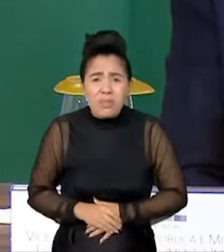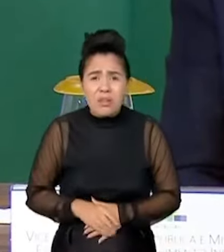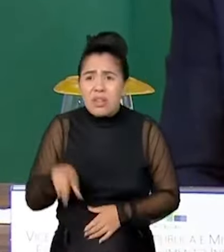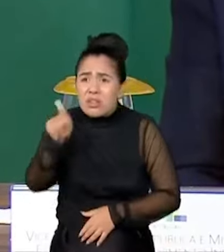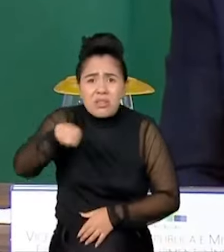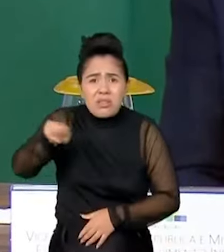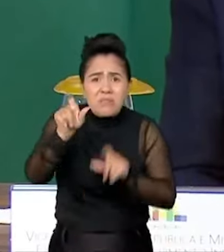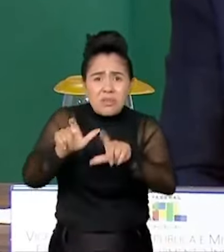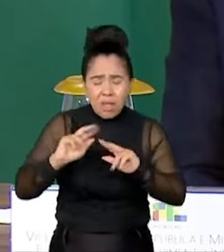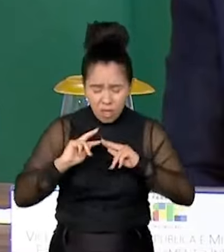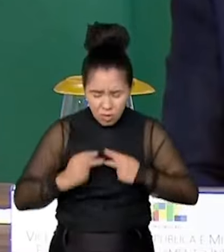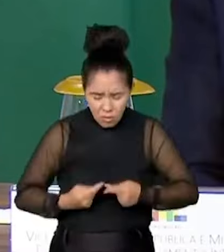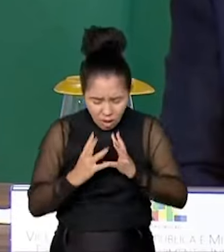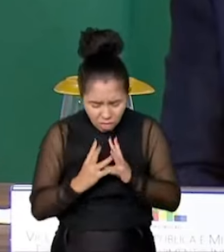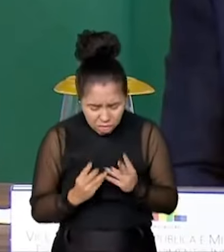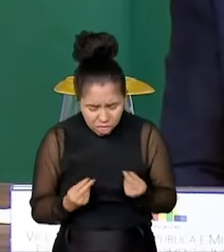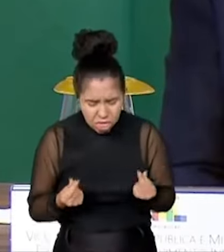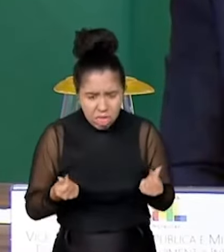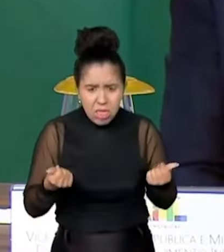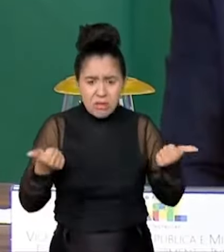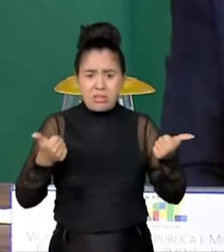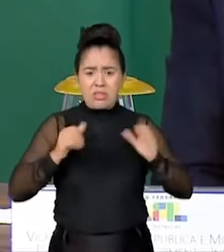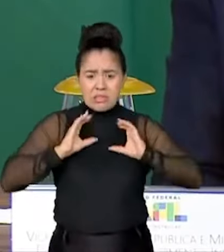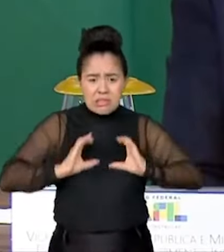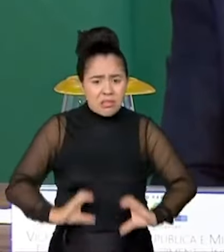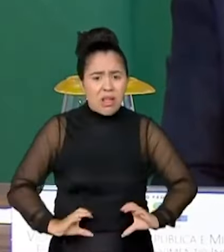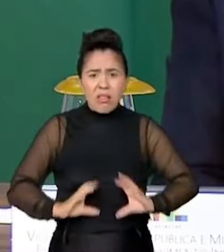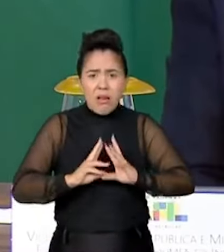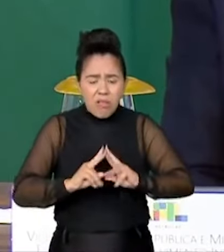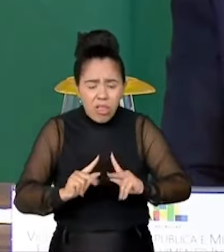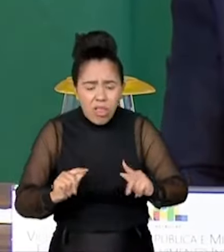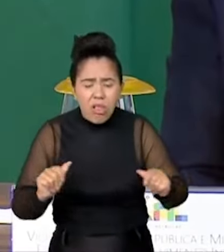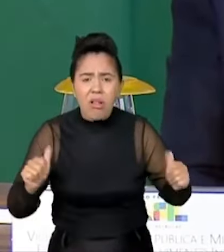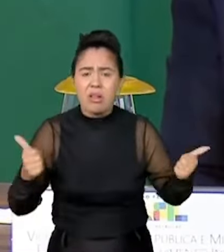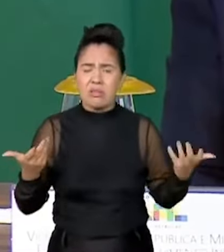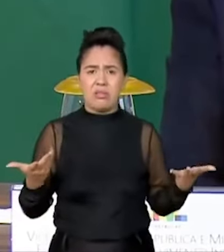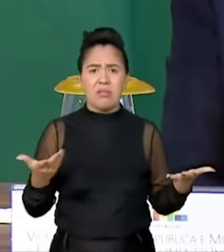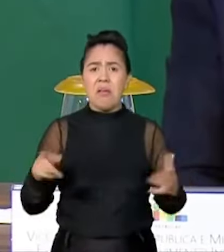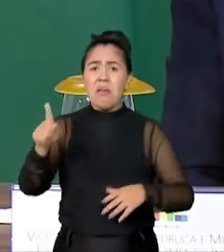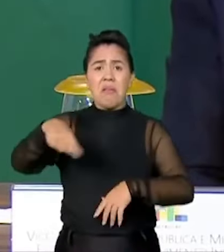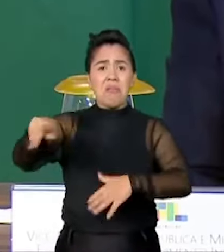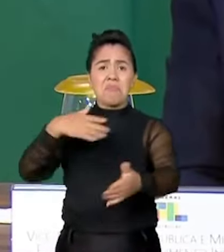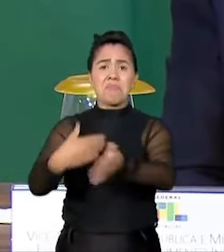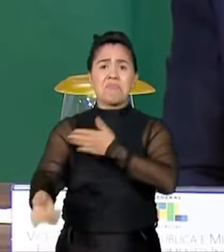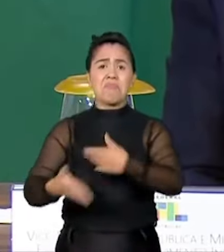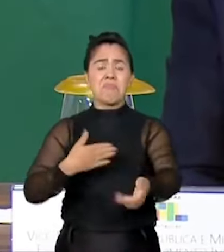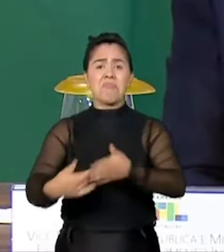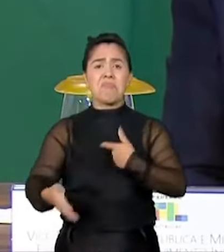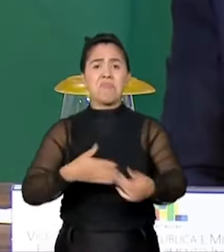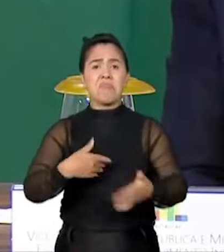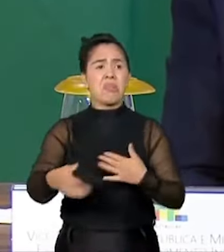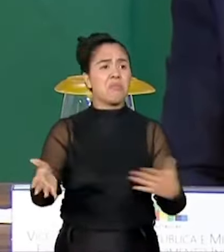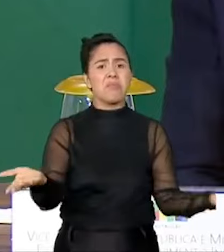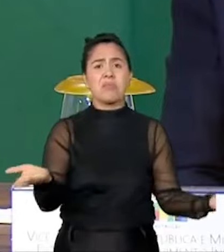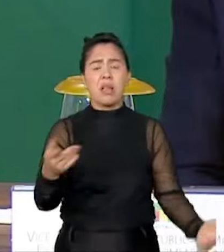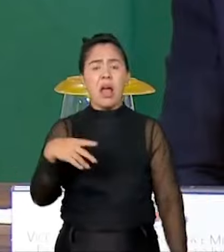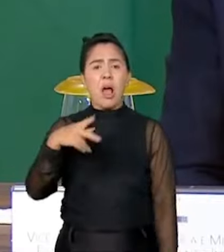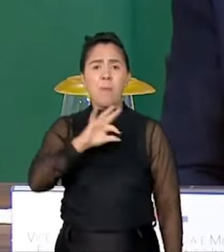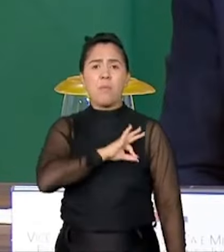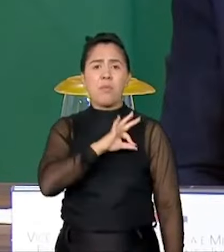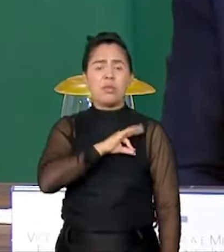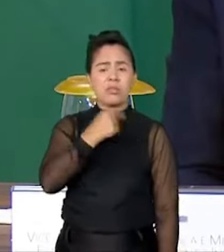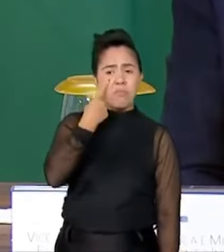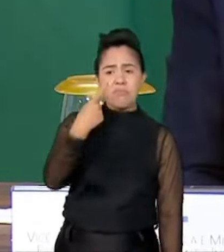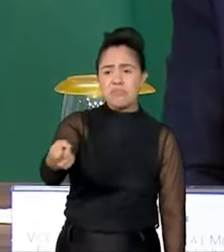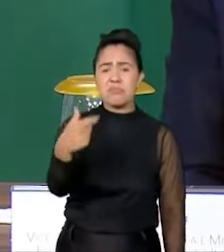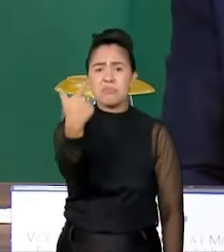humano. Eles estão deixando de ser cidadãos. A eles não interessa ninguém. A polícia não tem mais interesse por eles,